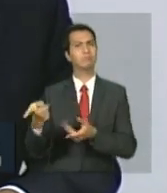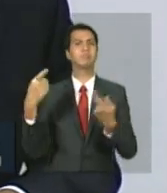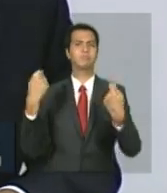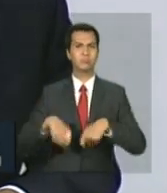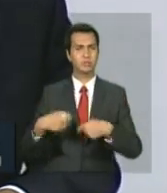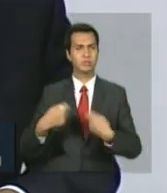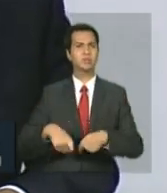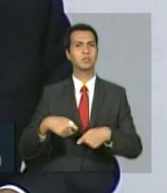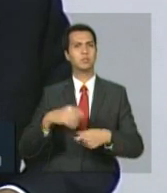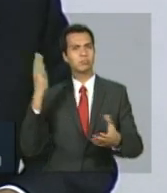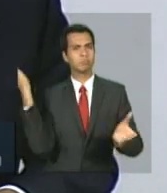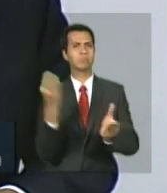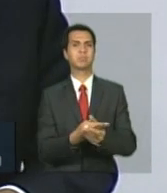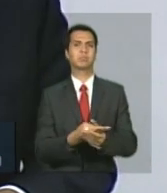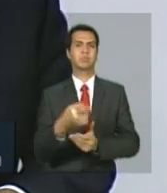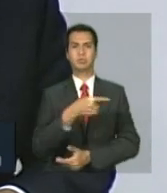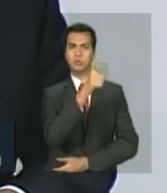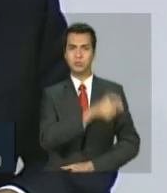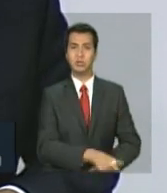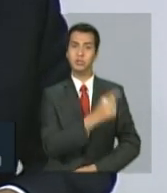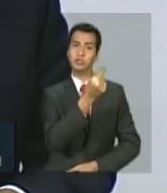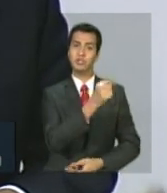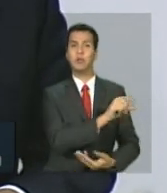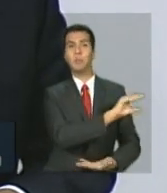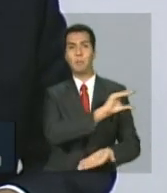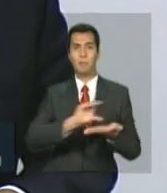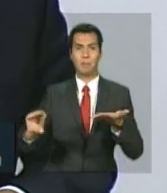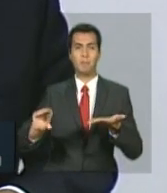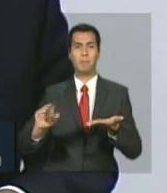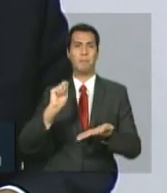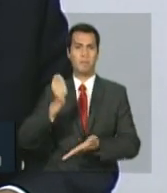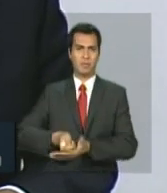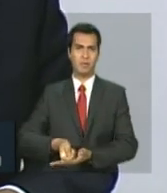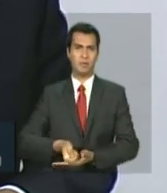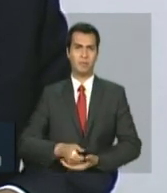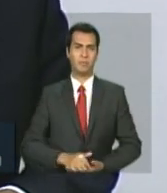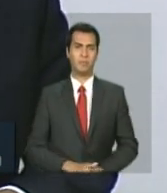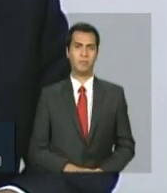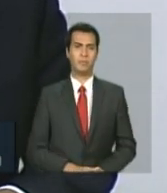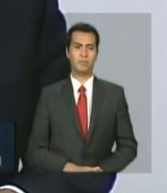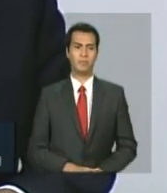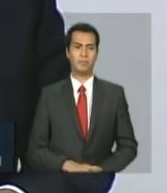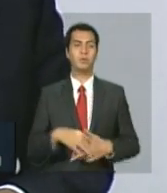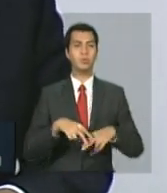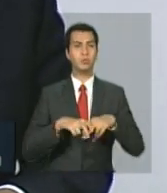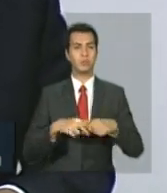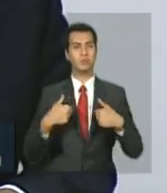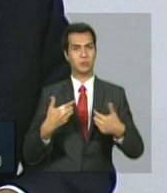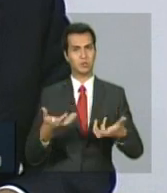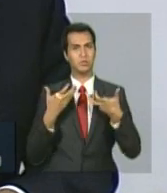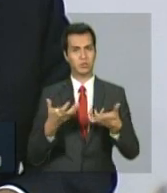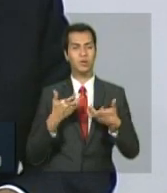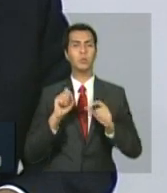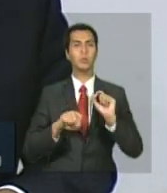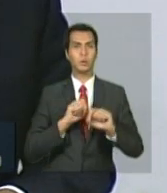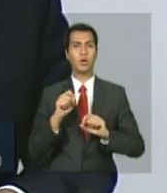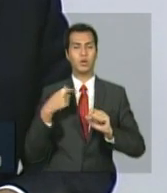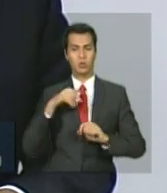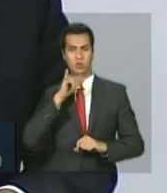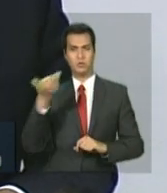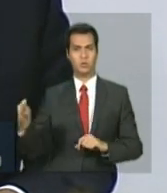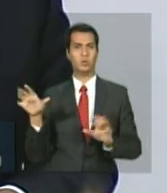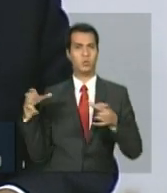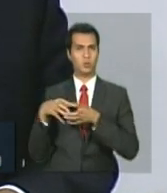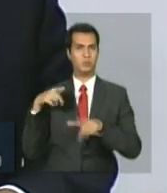cofres públicos. Por isso, eu quero, de saída, reafirmar o compromisso, a determinação que dei à minha equipe, à equipe do